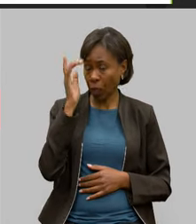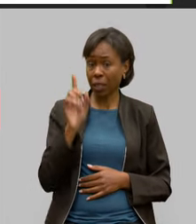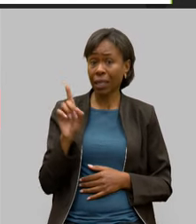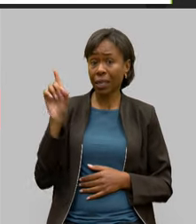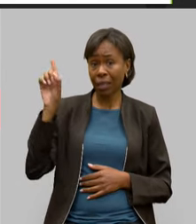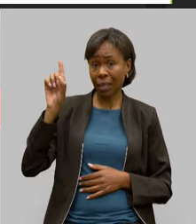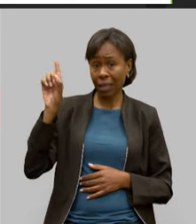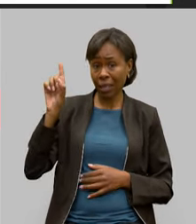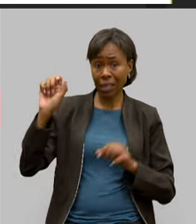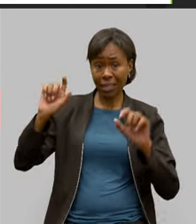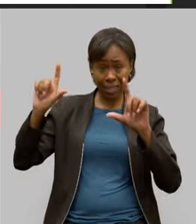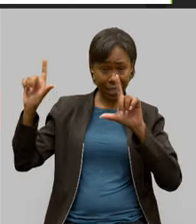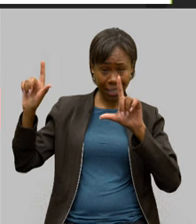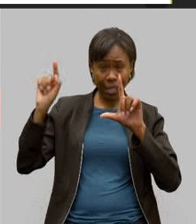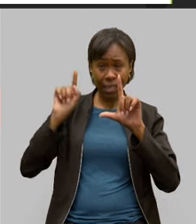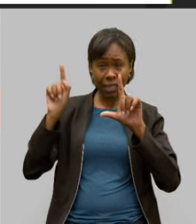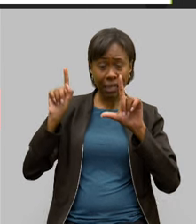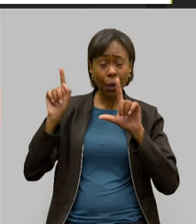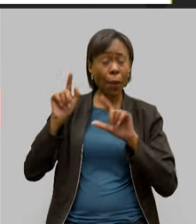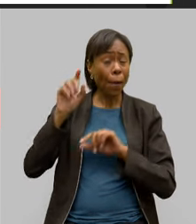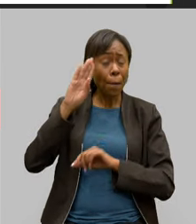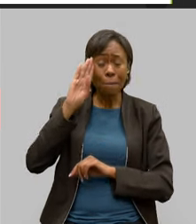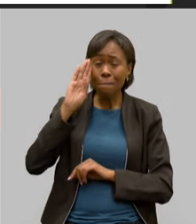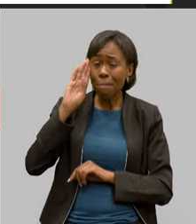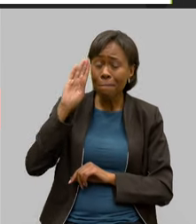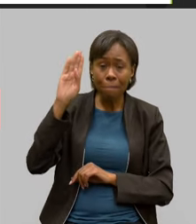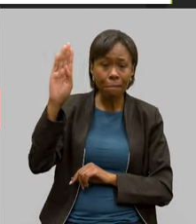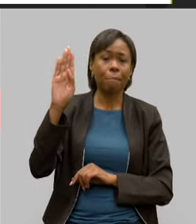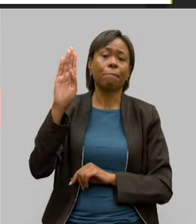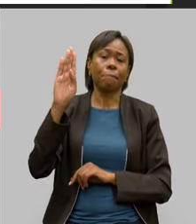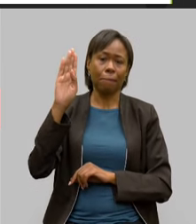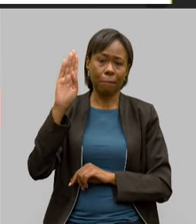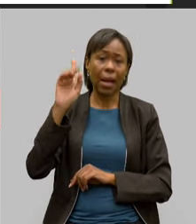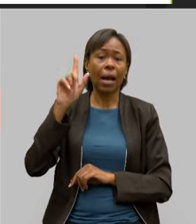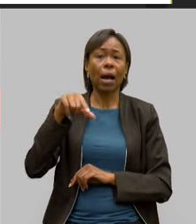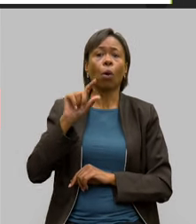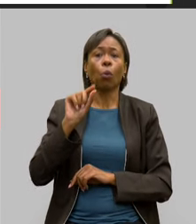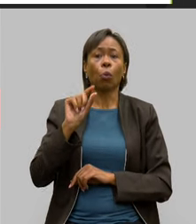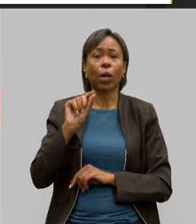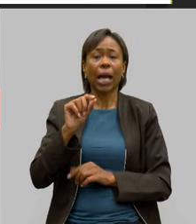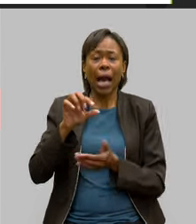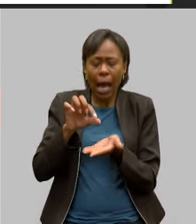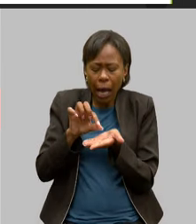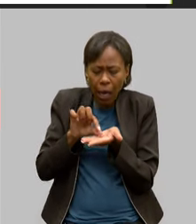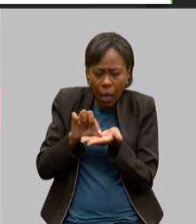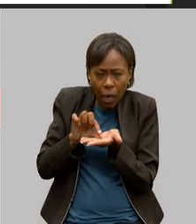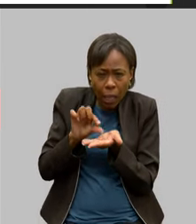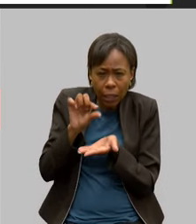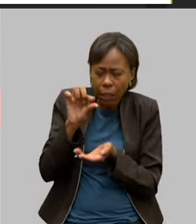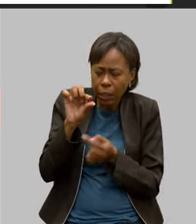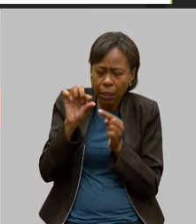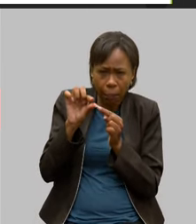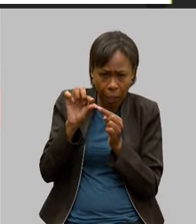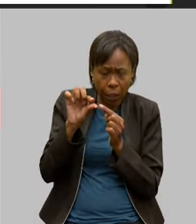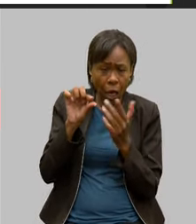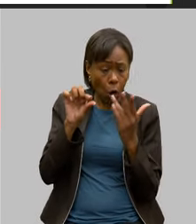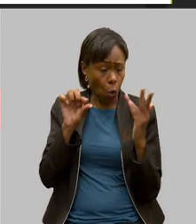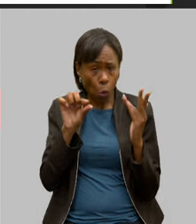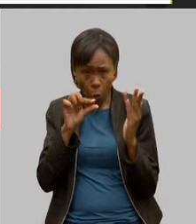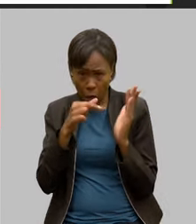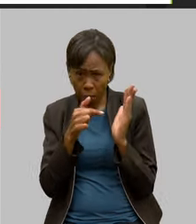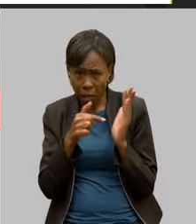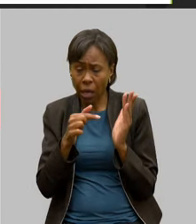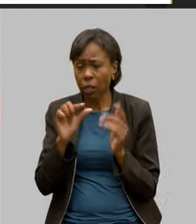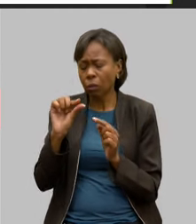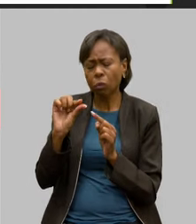o é o grande fator é a composição da semente Vejam o que que essa planta tem V isso é